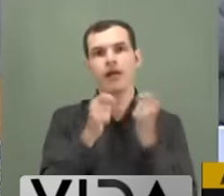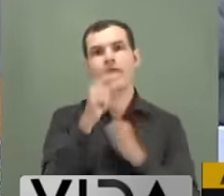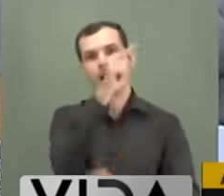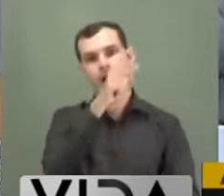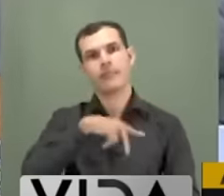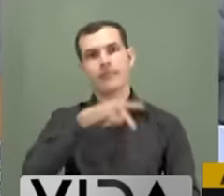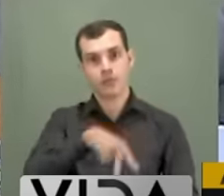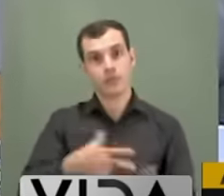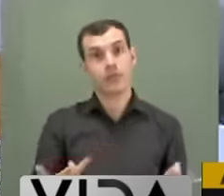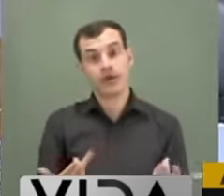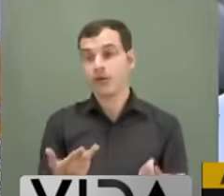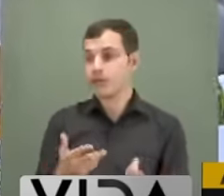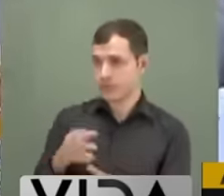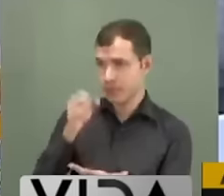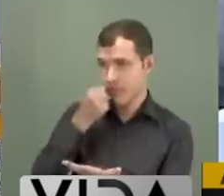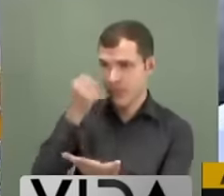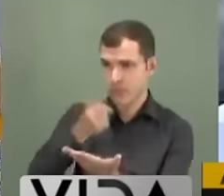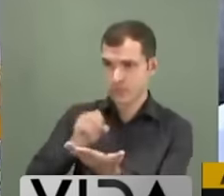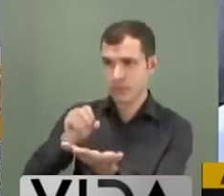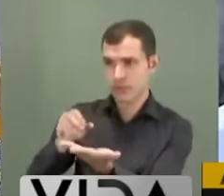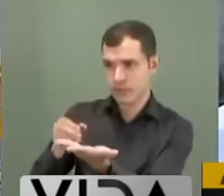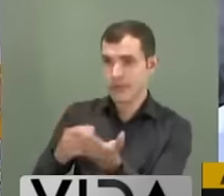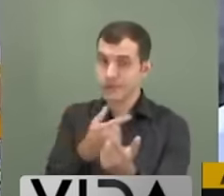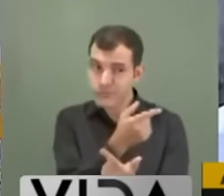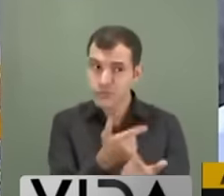Marcos Rogério, é porque ele é português.